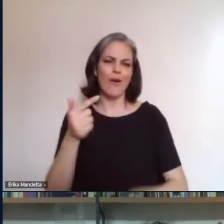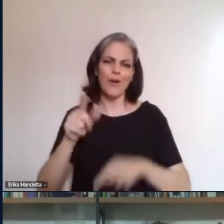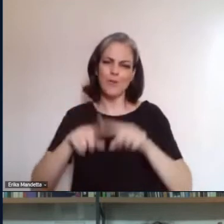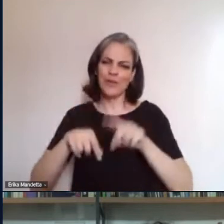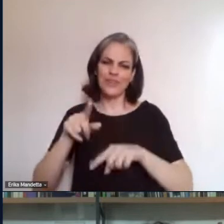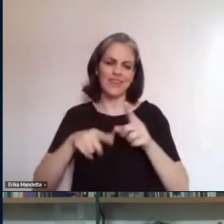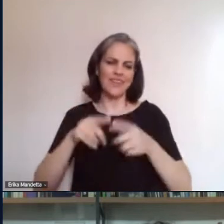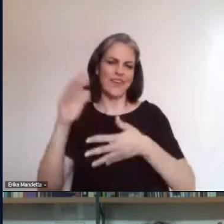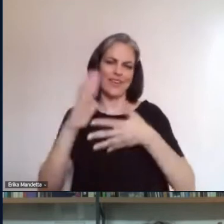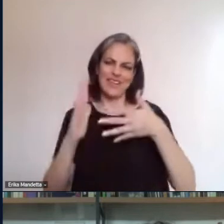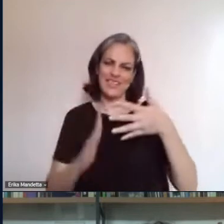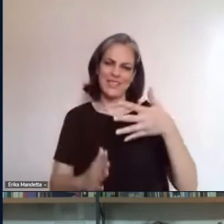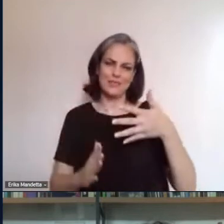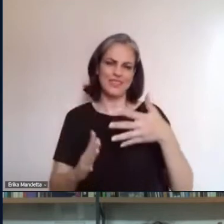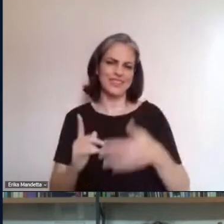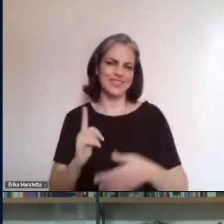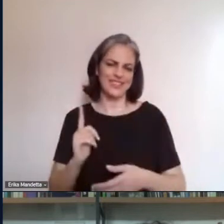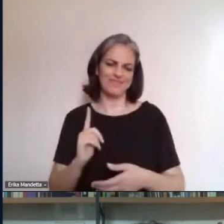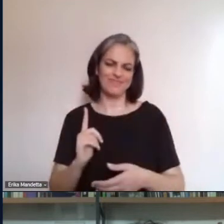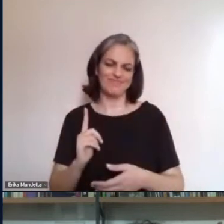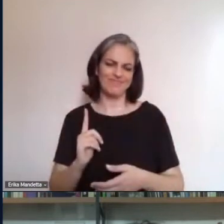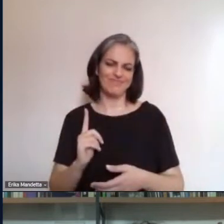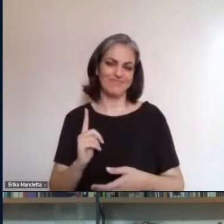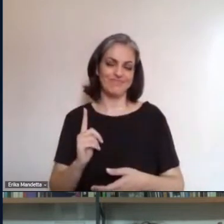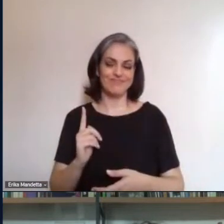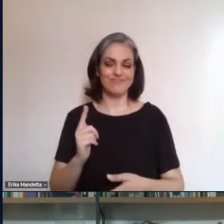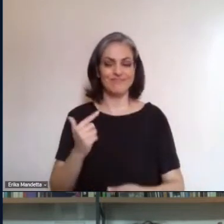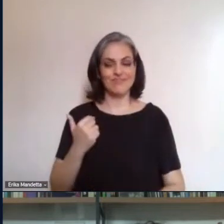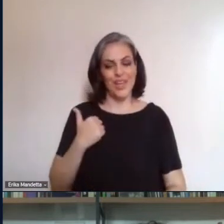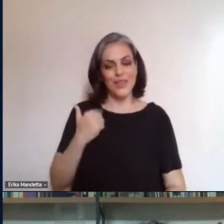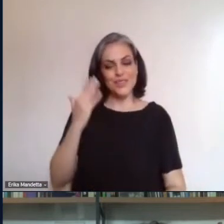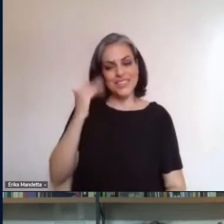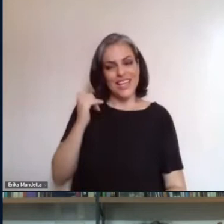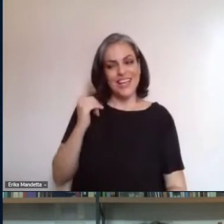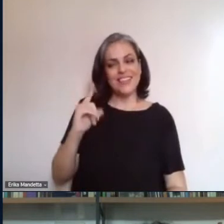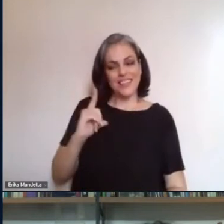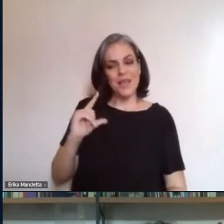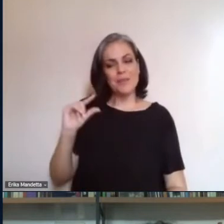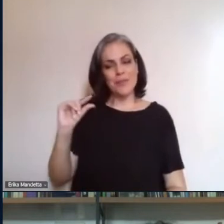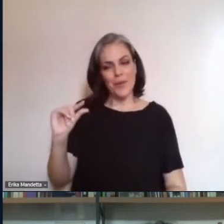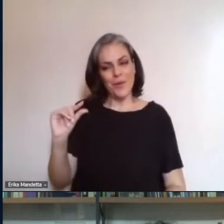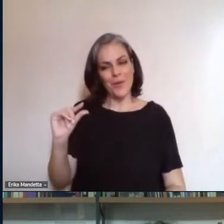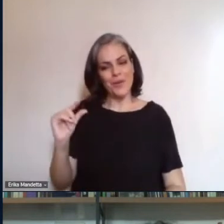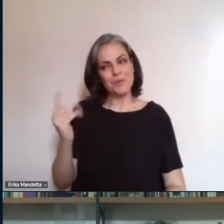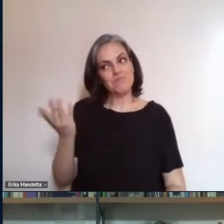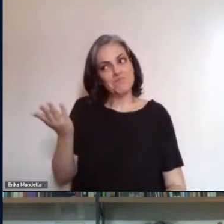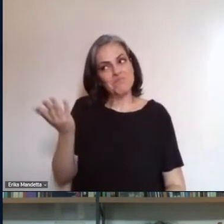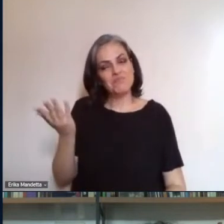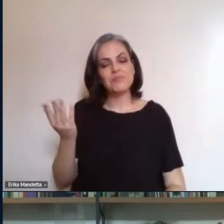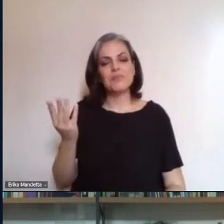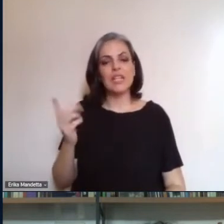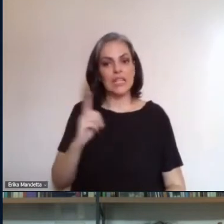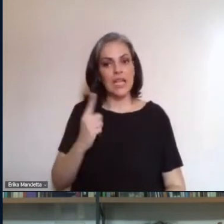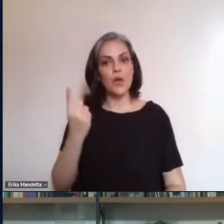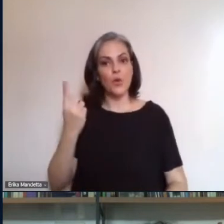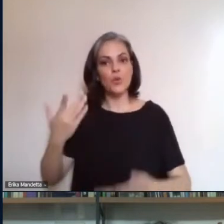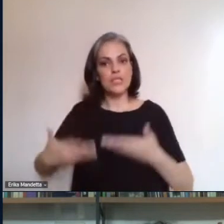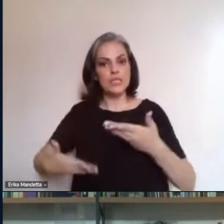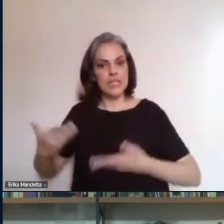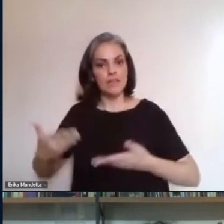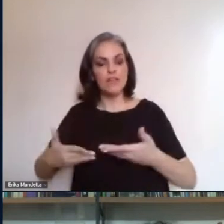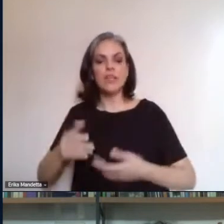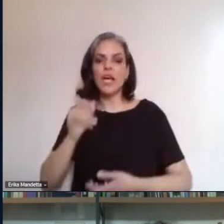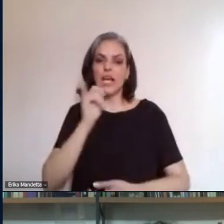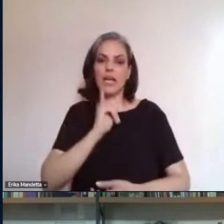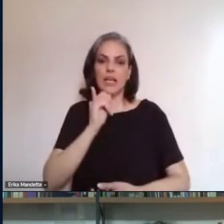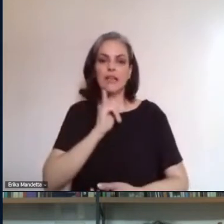até onde eu sei, a gente tem um serviço lá que é de você enviar a sua ideia